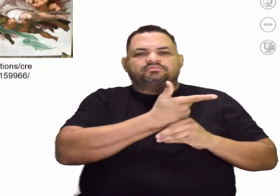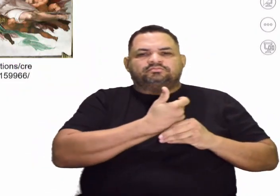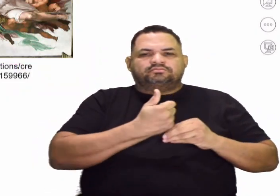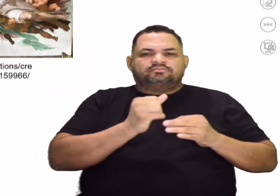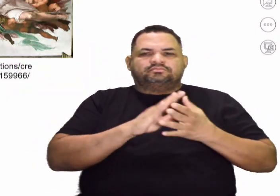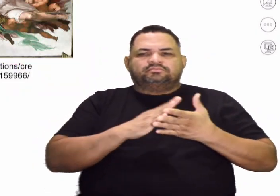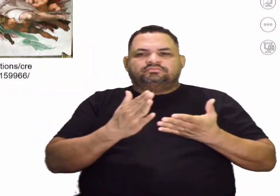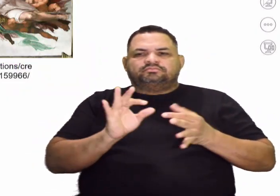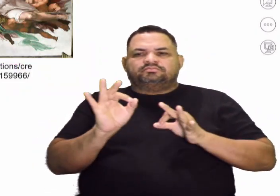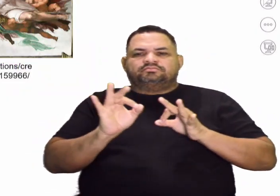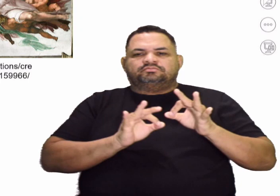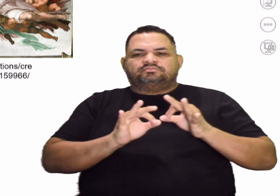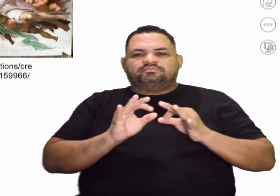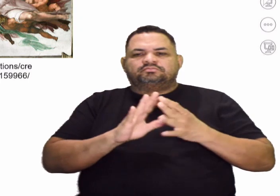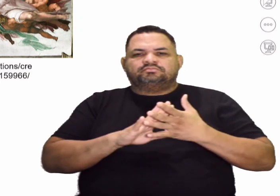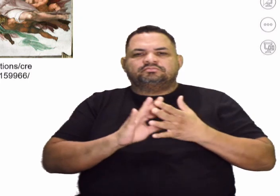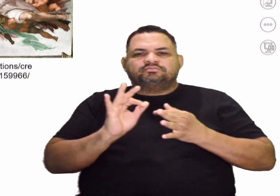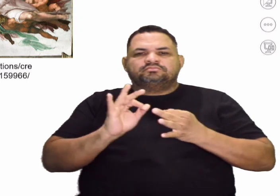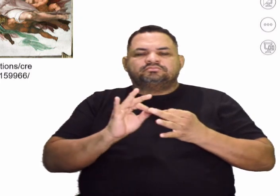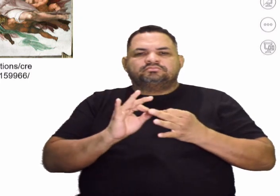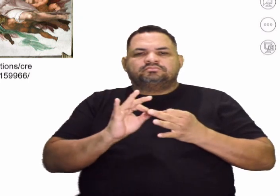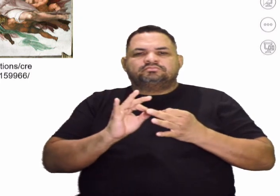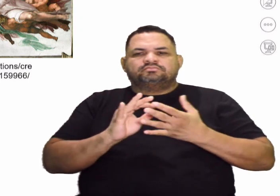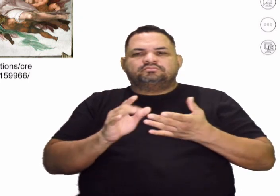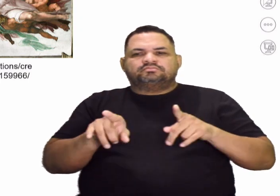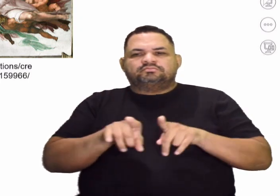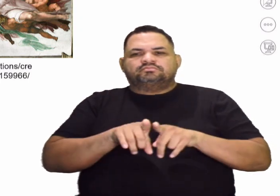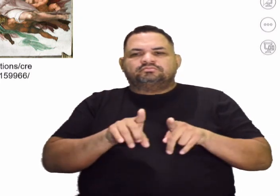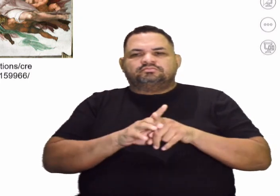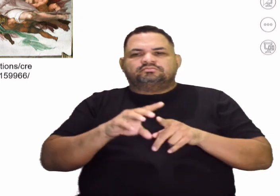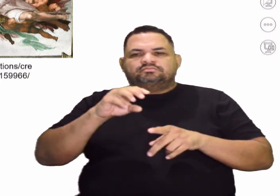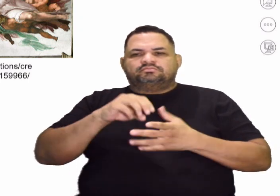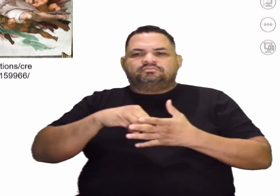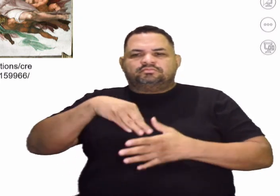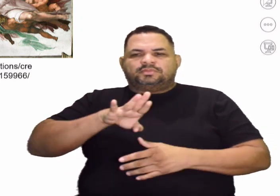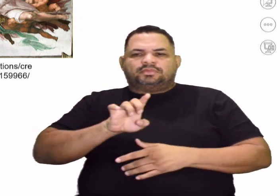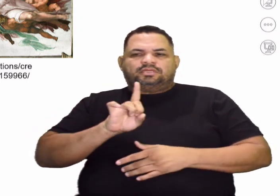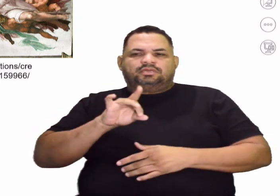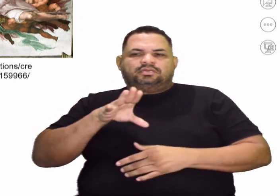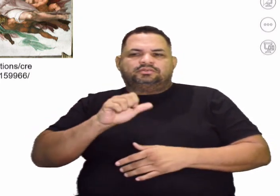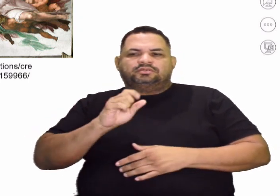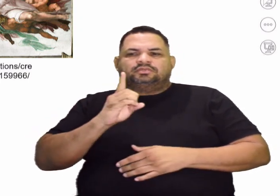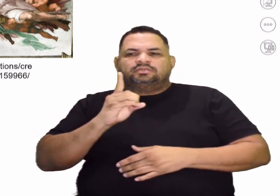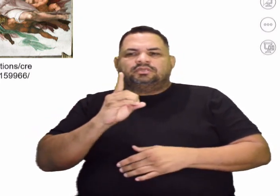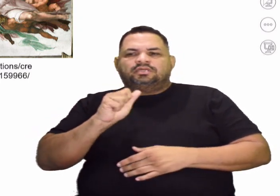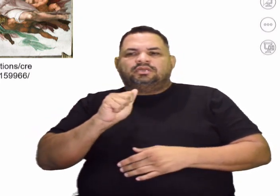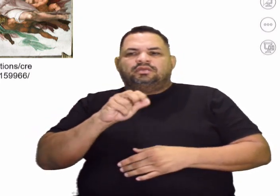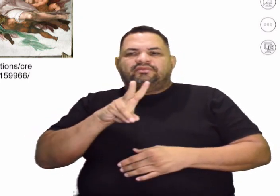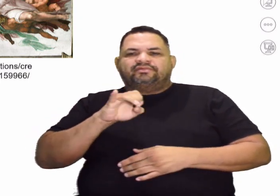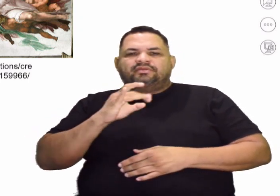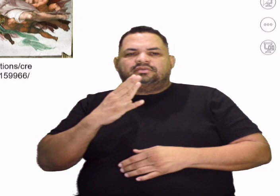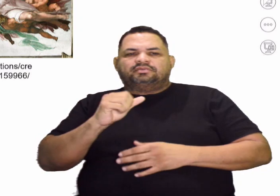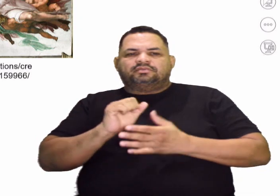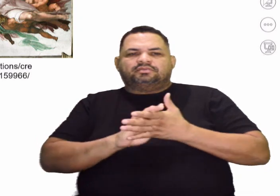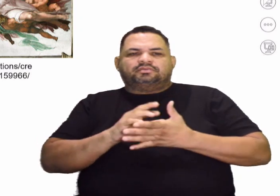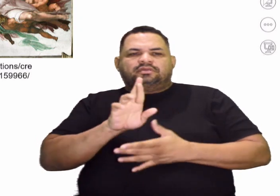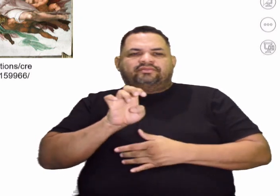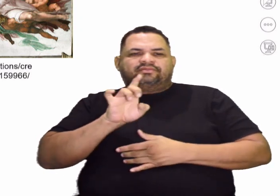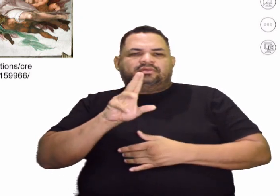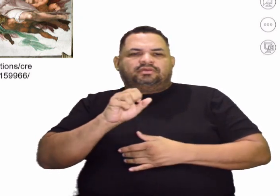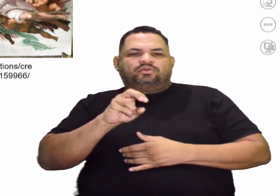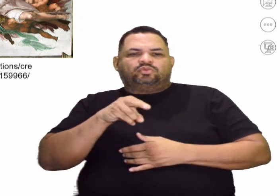são famosos, os artistas famosos, assim como Michelangelo, Da Vinci, Rafael,